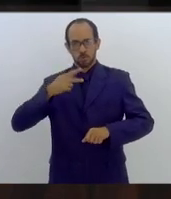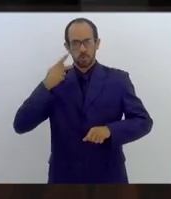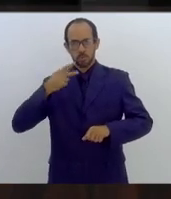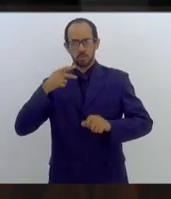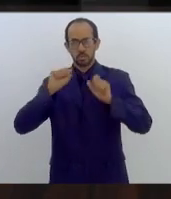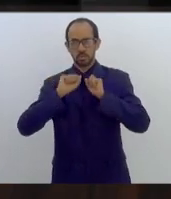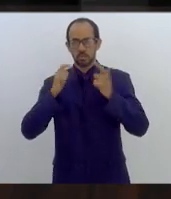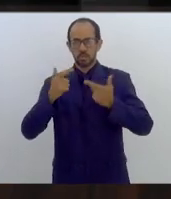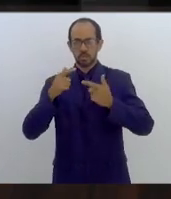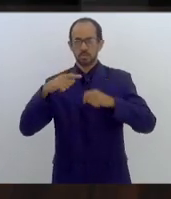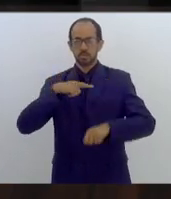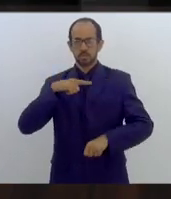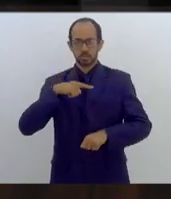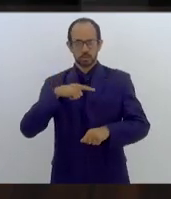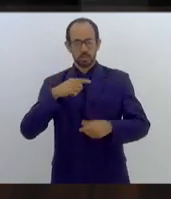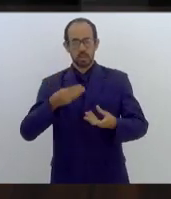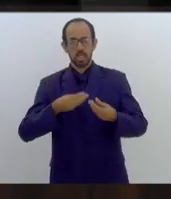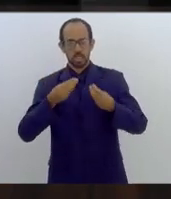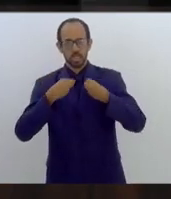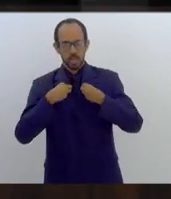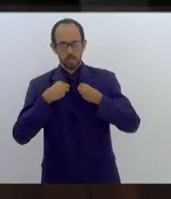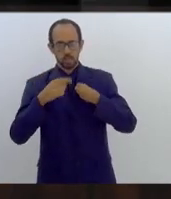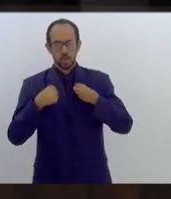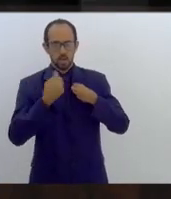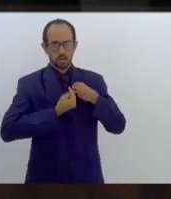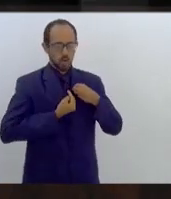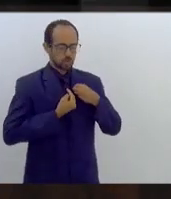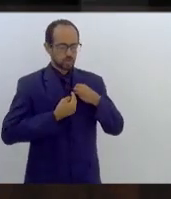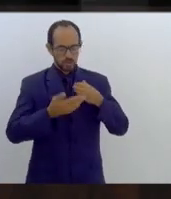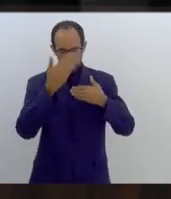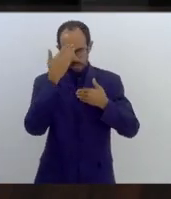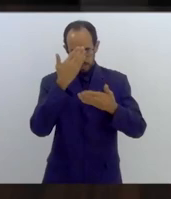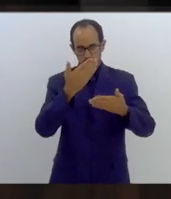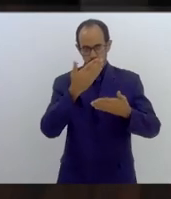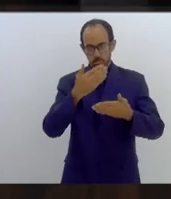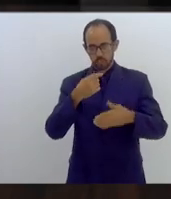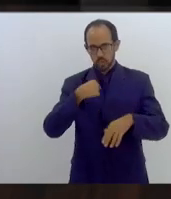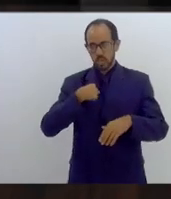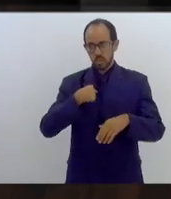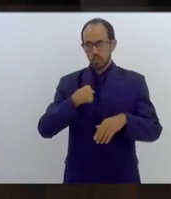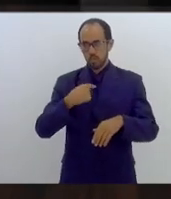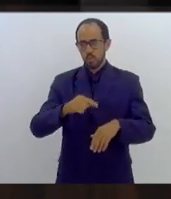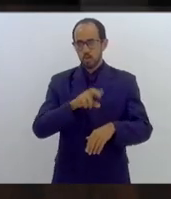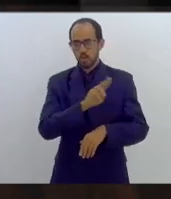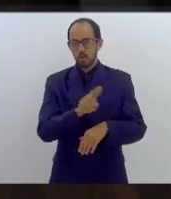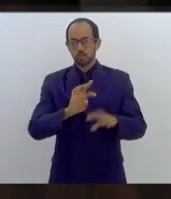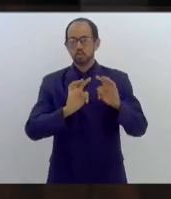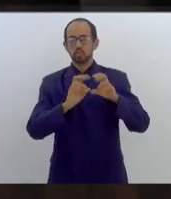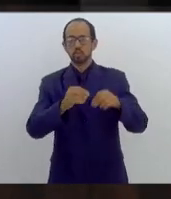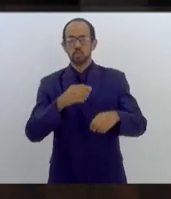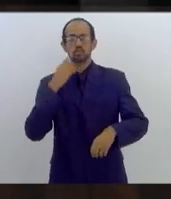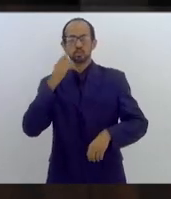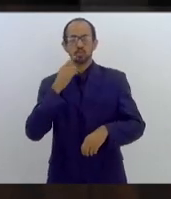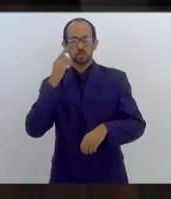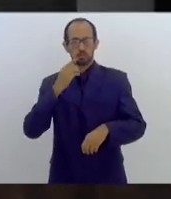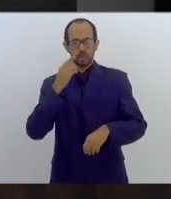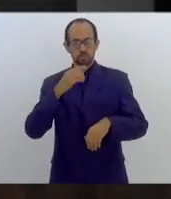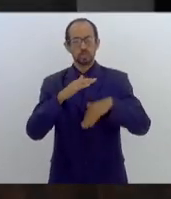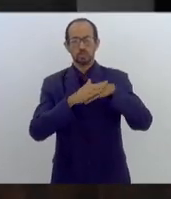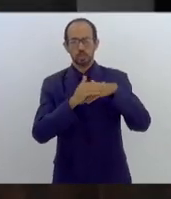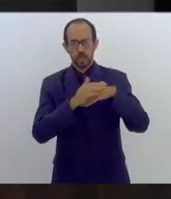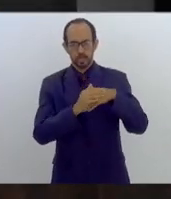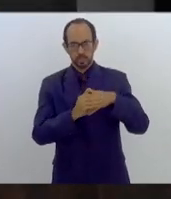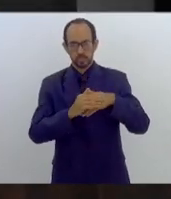nós, agradecemos, eu aqui em nome de todos os demais parlamentares, pelo seu empenho, seu carinho e